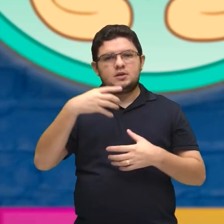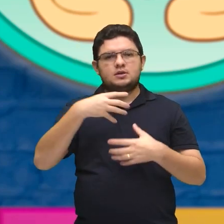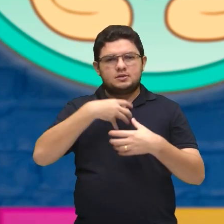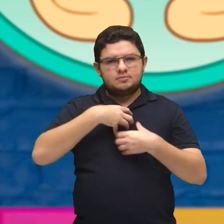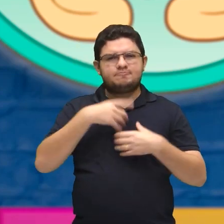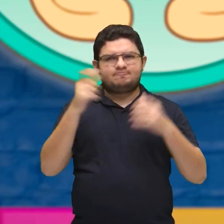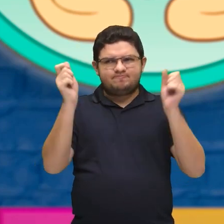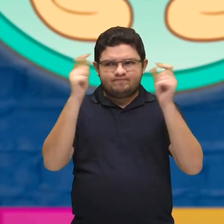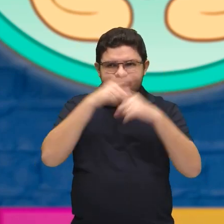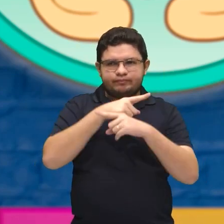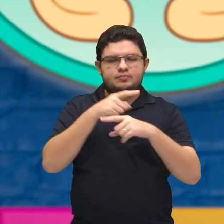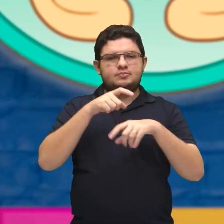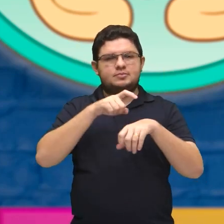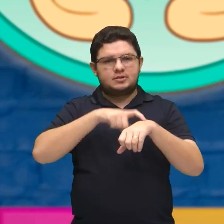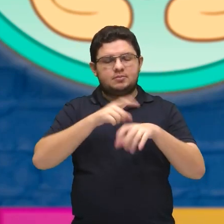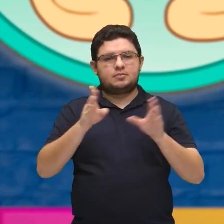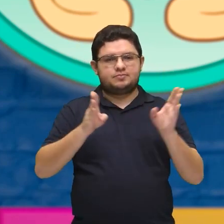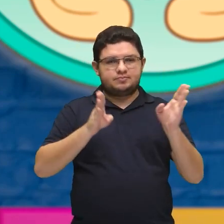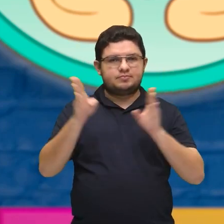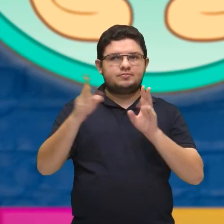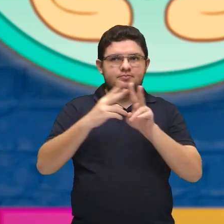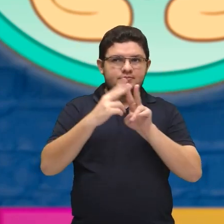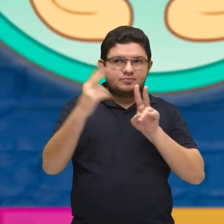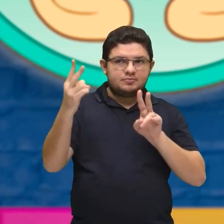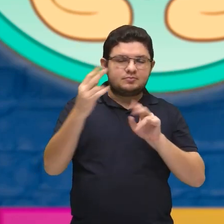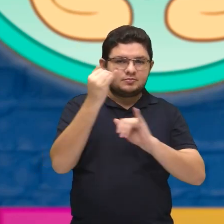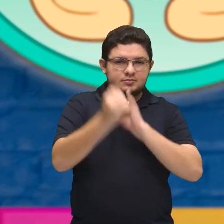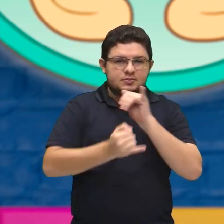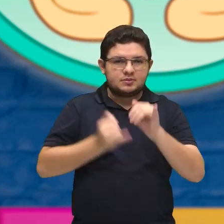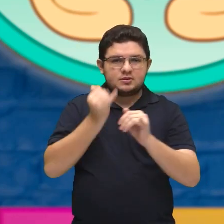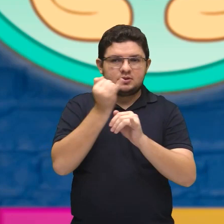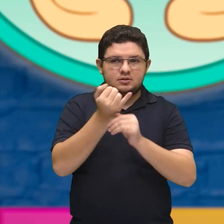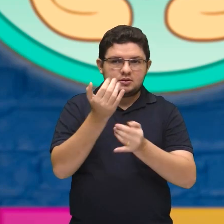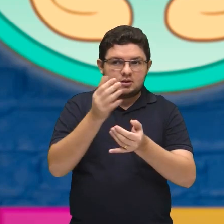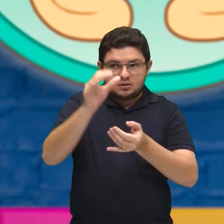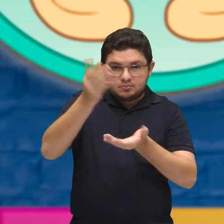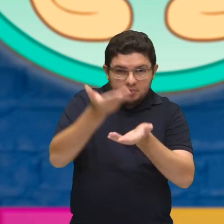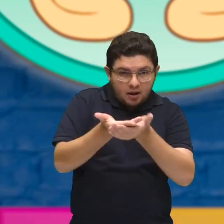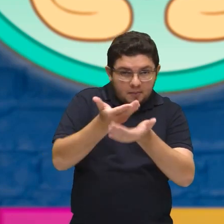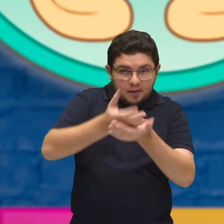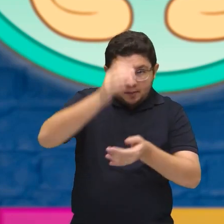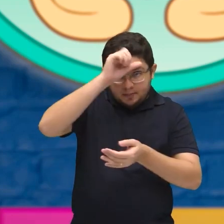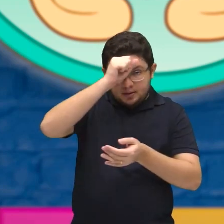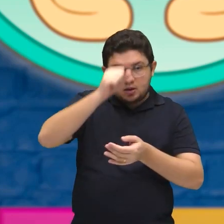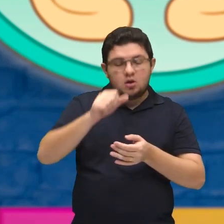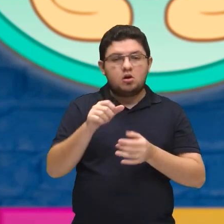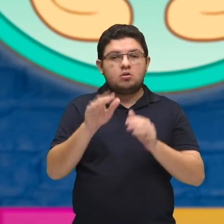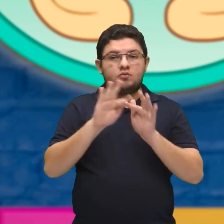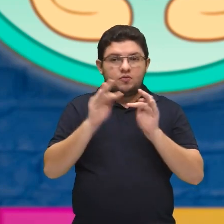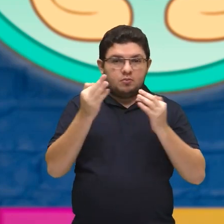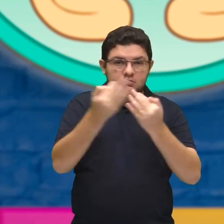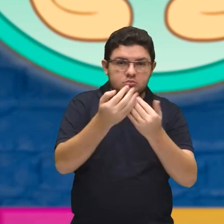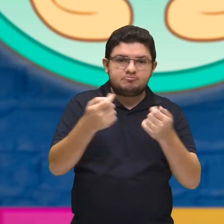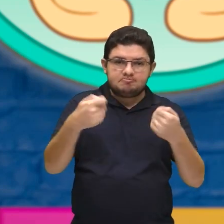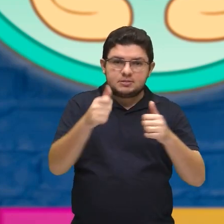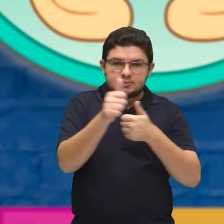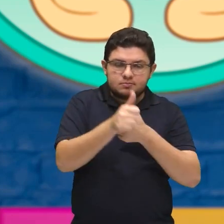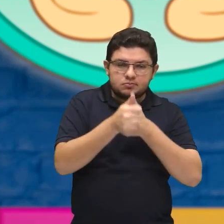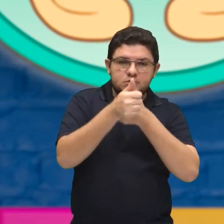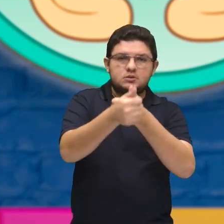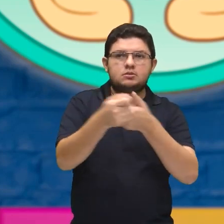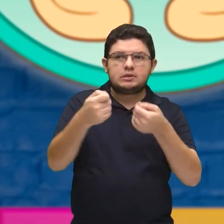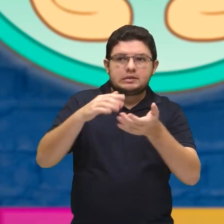meio de aprendizado, porque são situações em que os pais precisam acompanhar os alunos, precisam